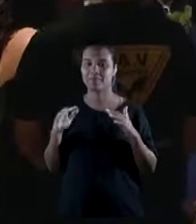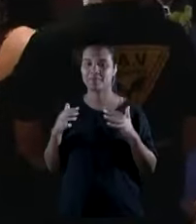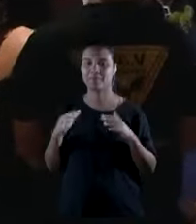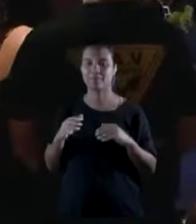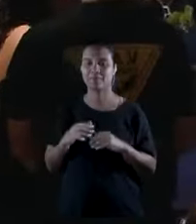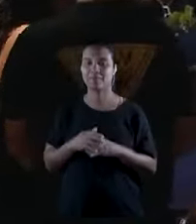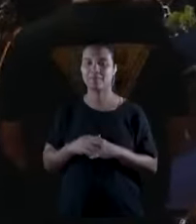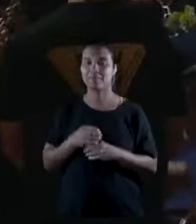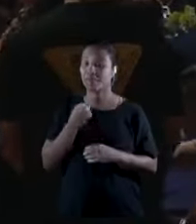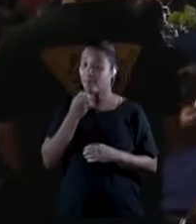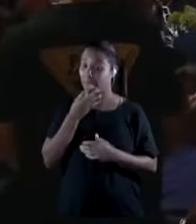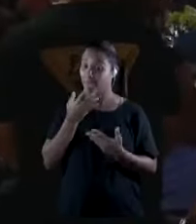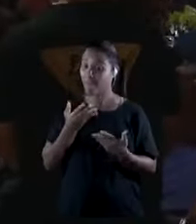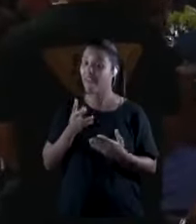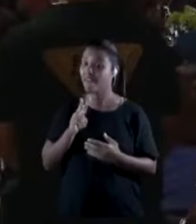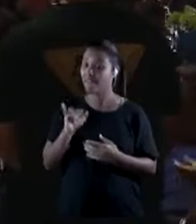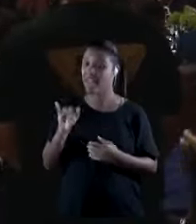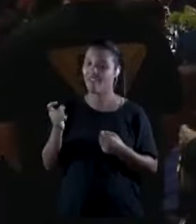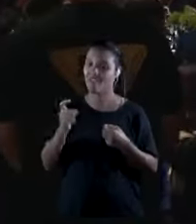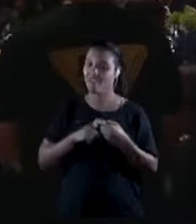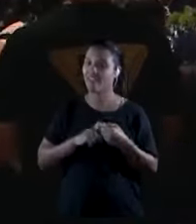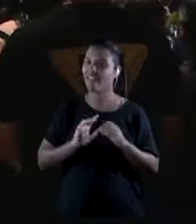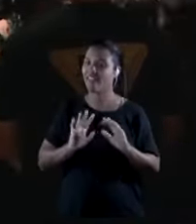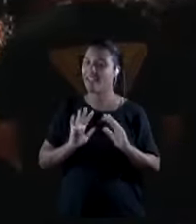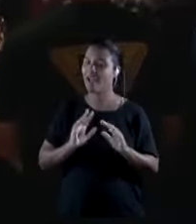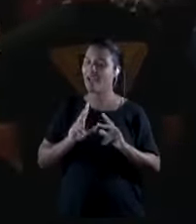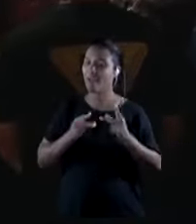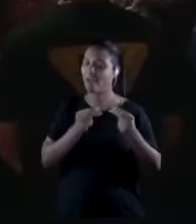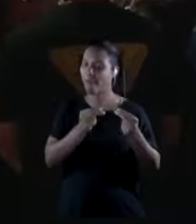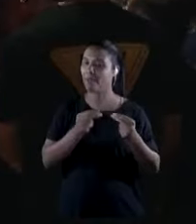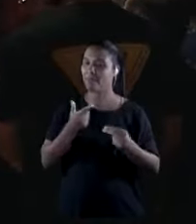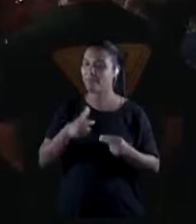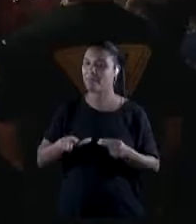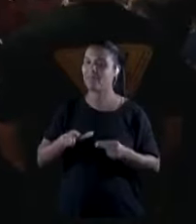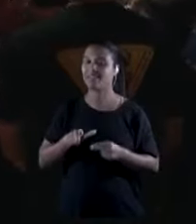Muito bem, já você volta aqui no palco, viu? Já tem mais prêmio.